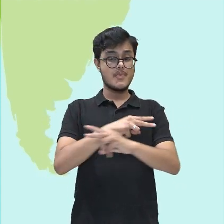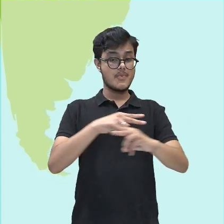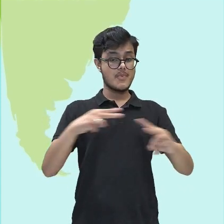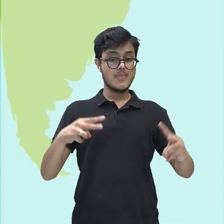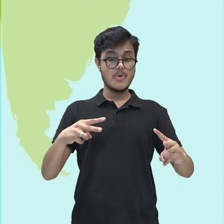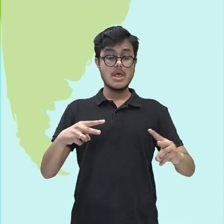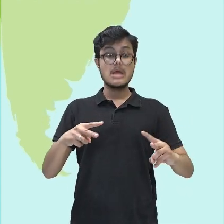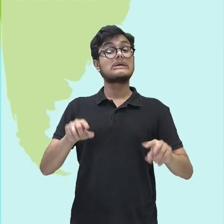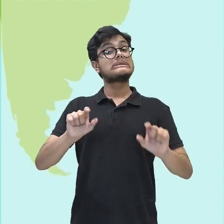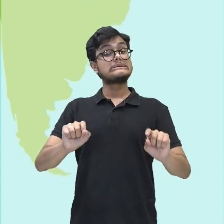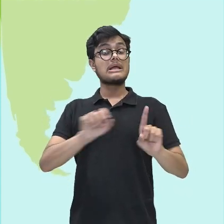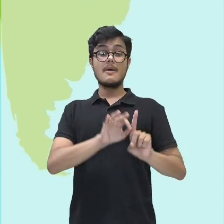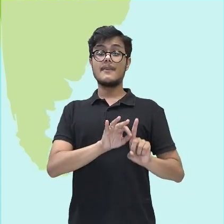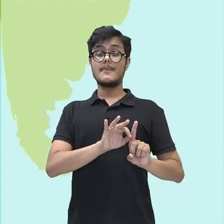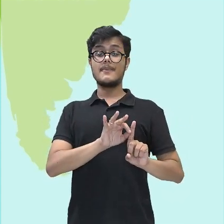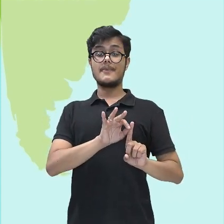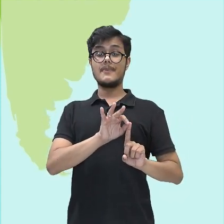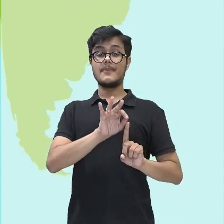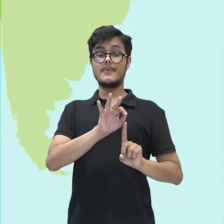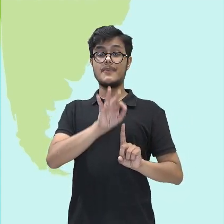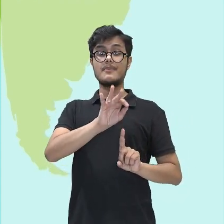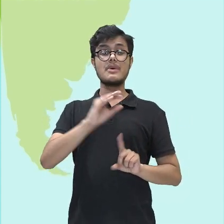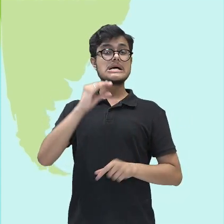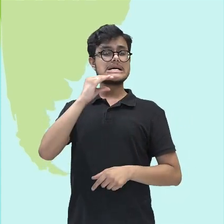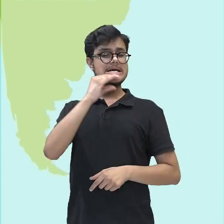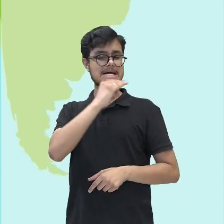do mar no Oceano Pacífico